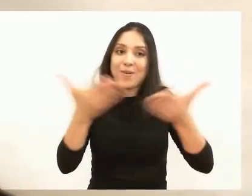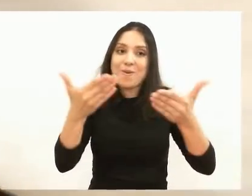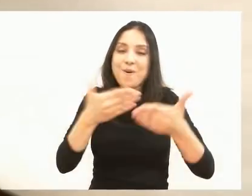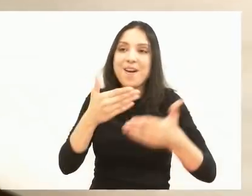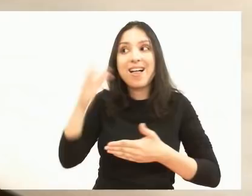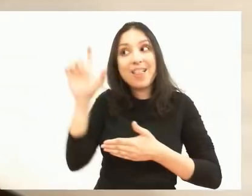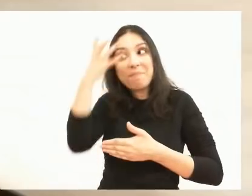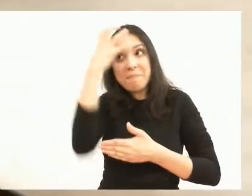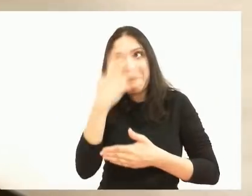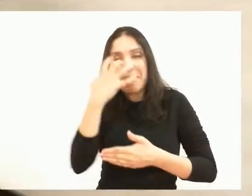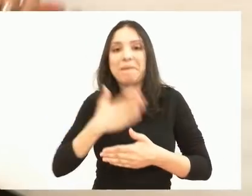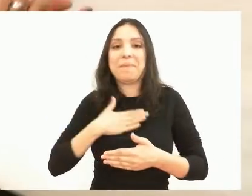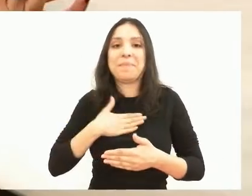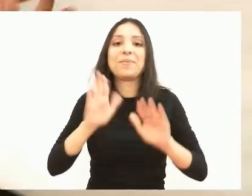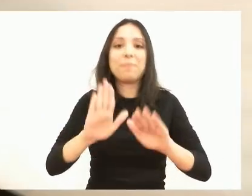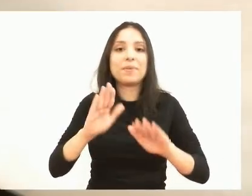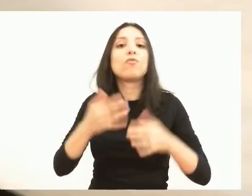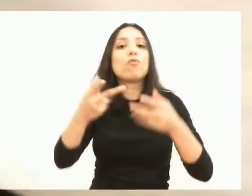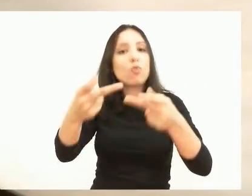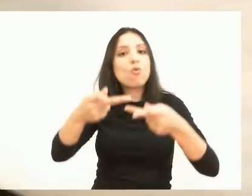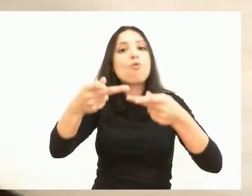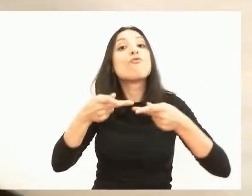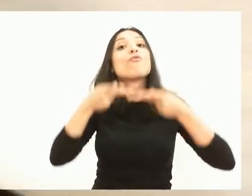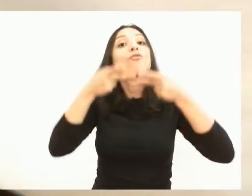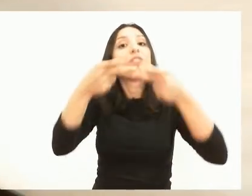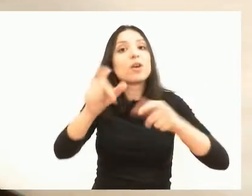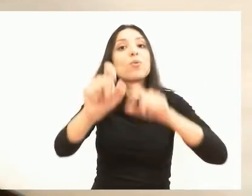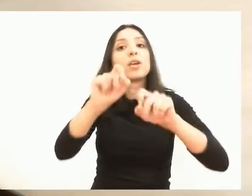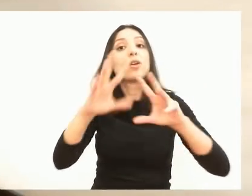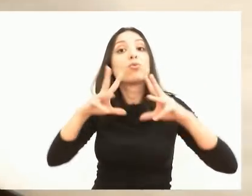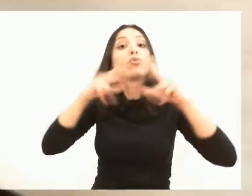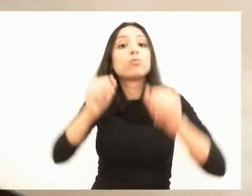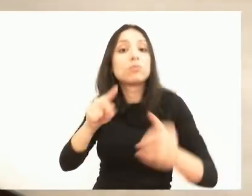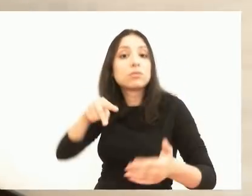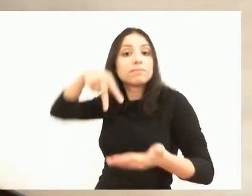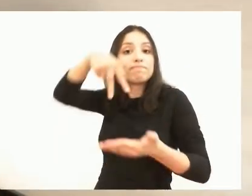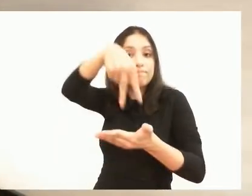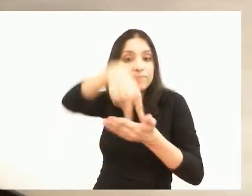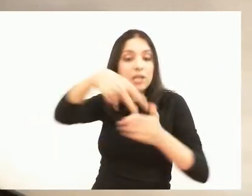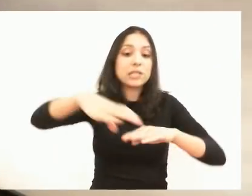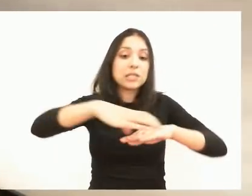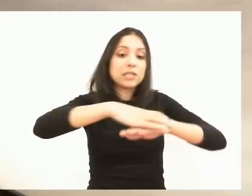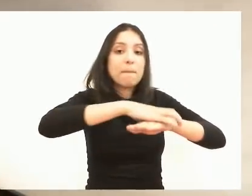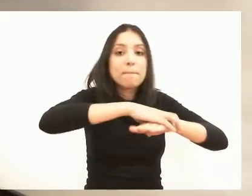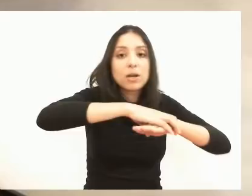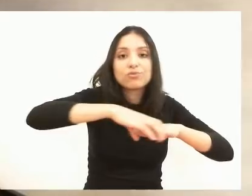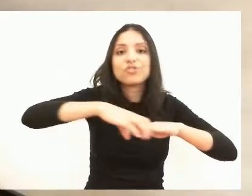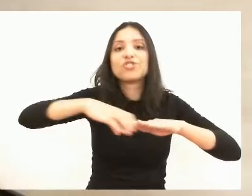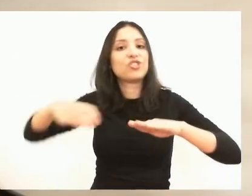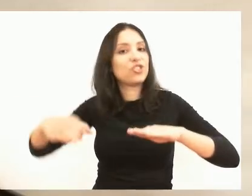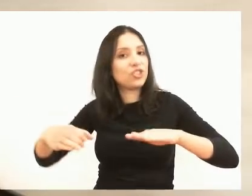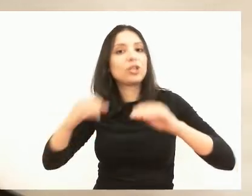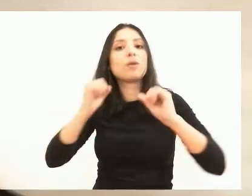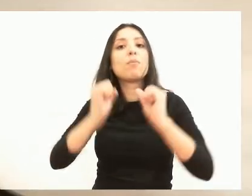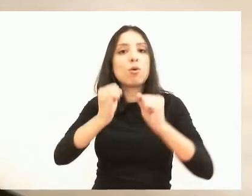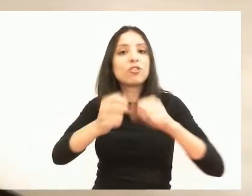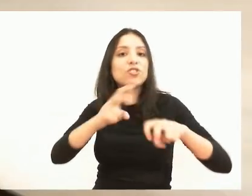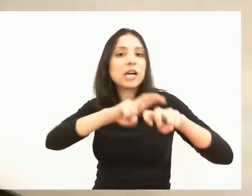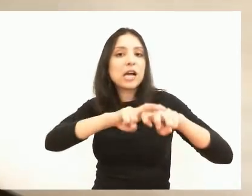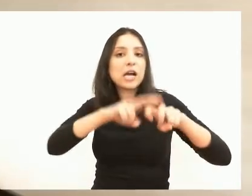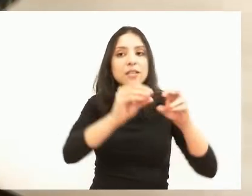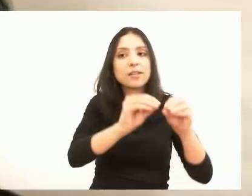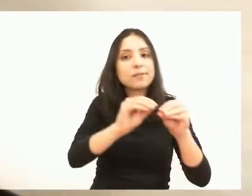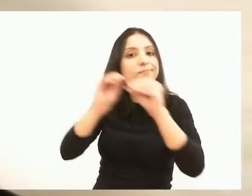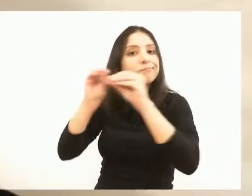convidar todos se levantarem todos tirarem o sapato pode deixar a cadeira lá fora essa sala ampla e